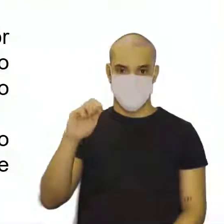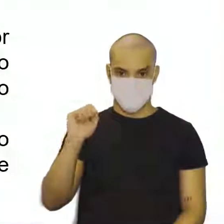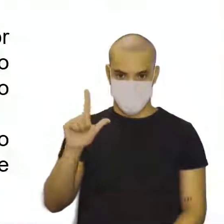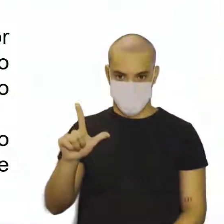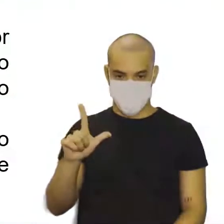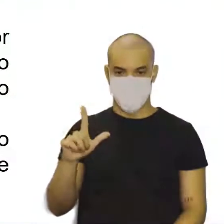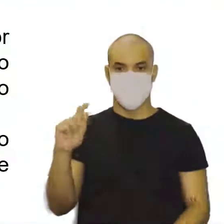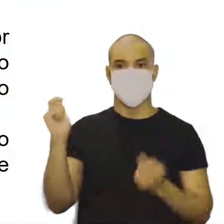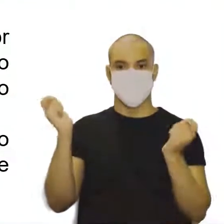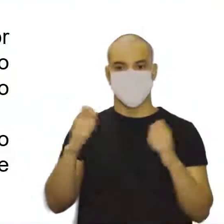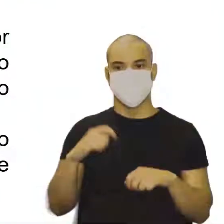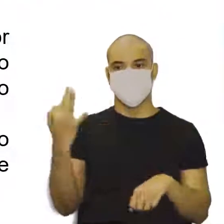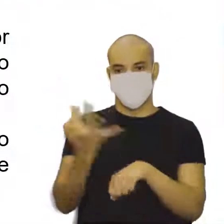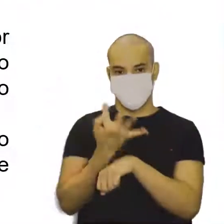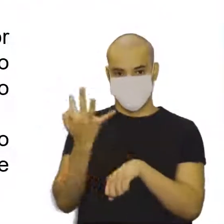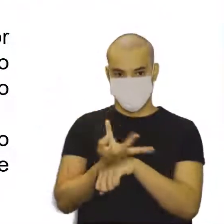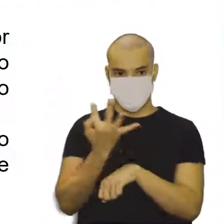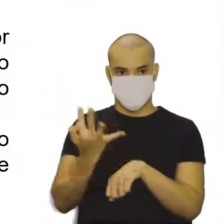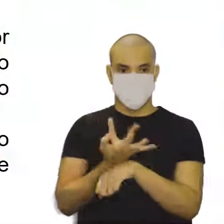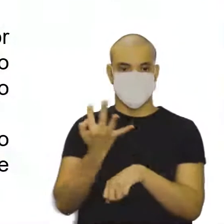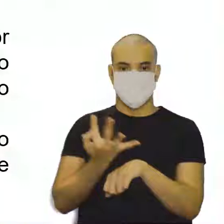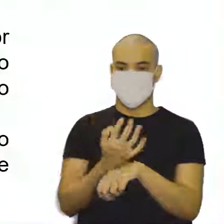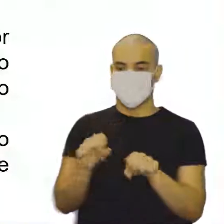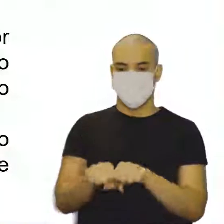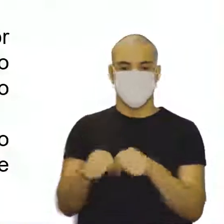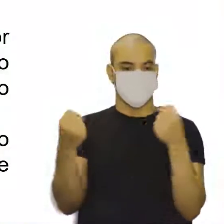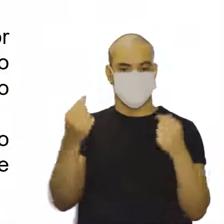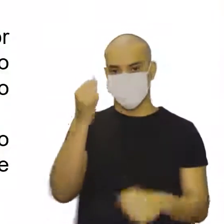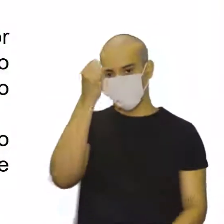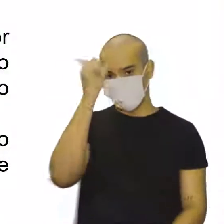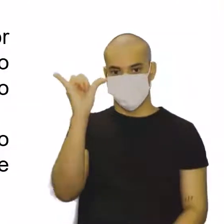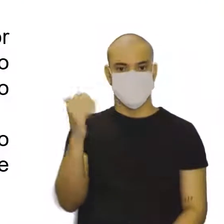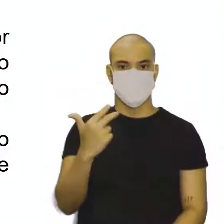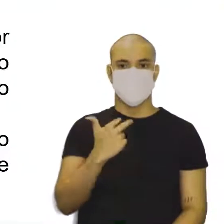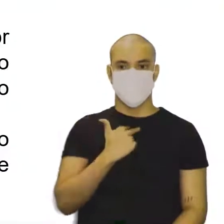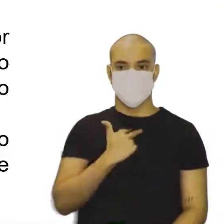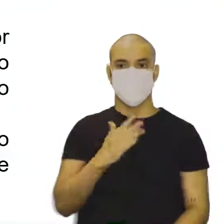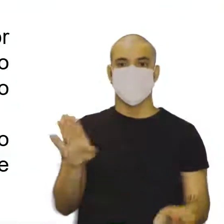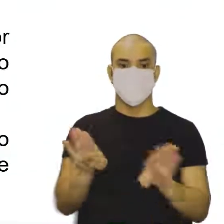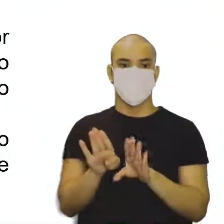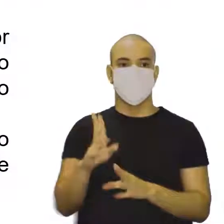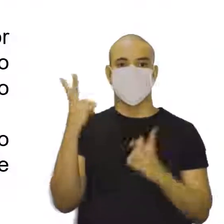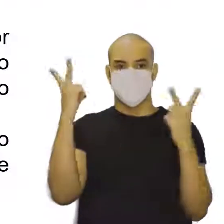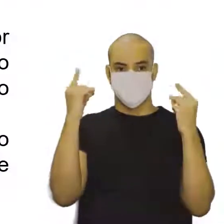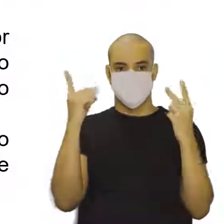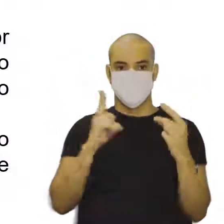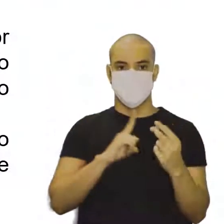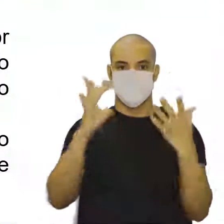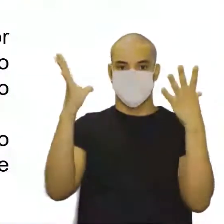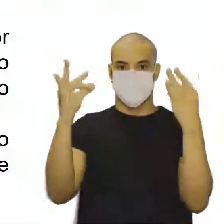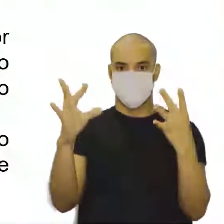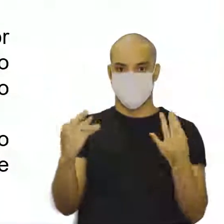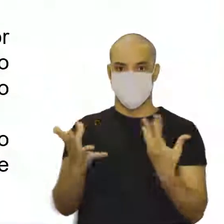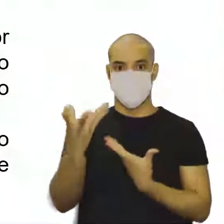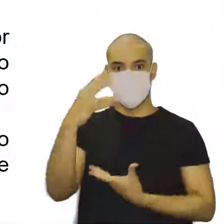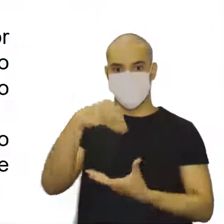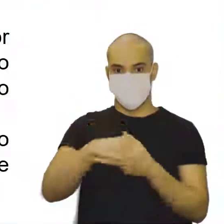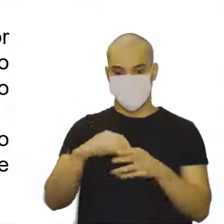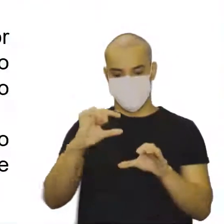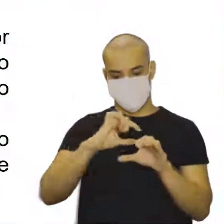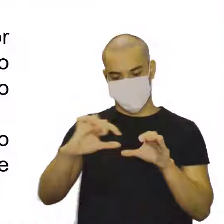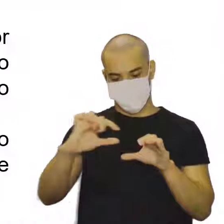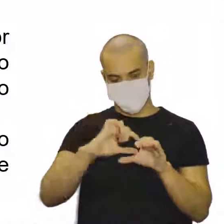que o fusível suporta sem se fundir. Essa informação de corrente normalmente vem descrita no corpo do